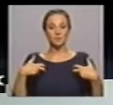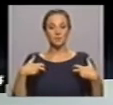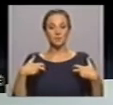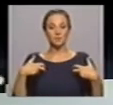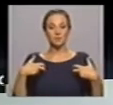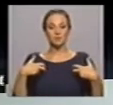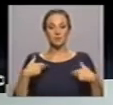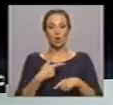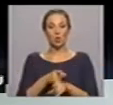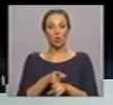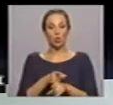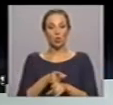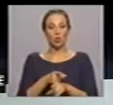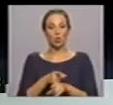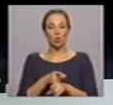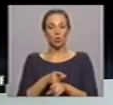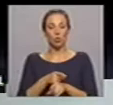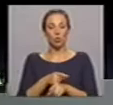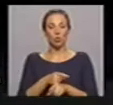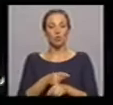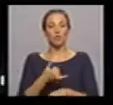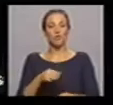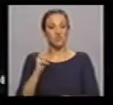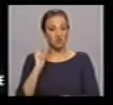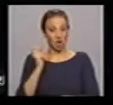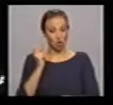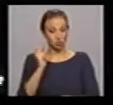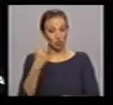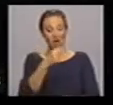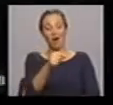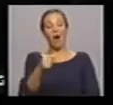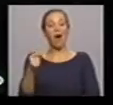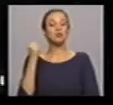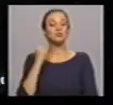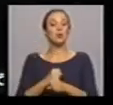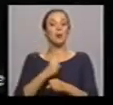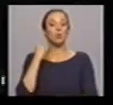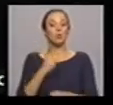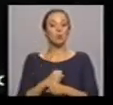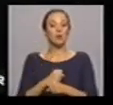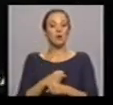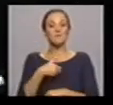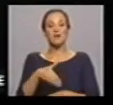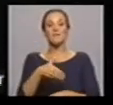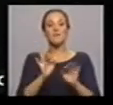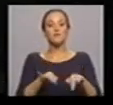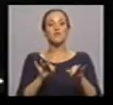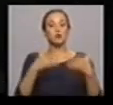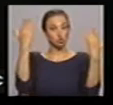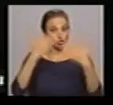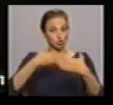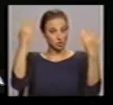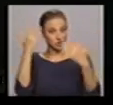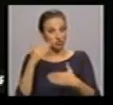de praticamente 2 décadas, no fundo, de existência desta missão, vai terminar os seus dias precisamente